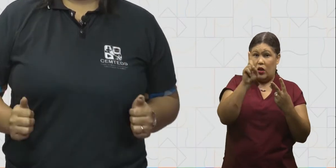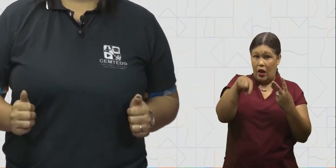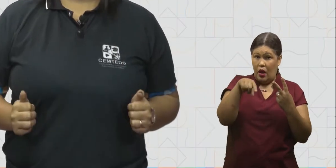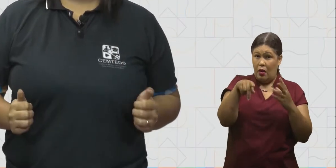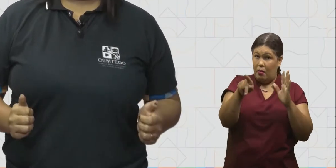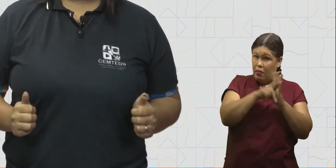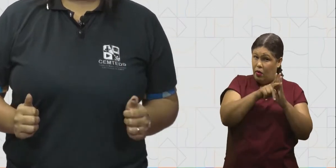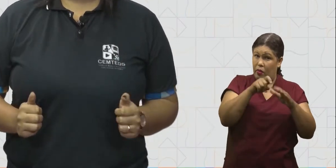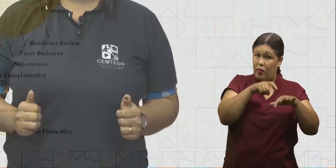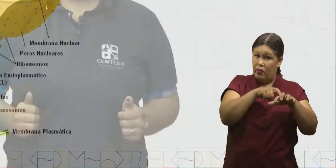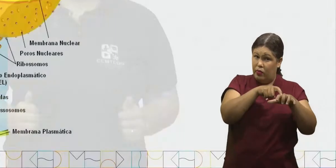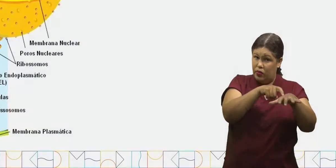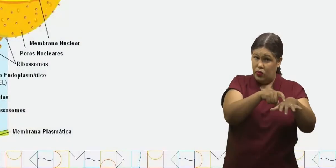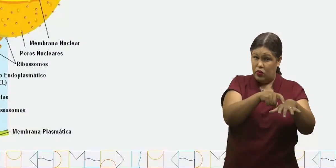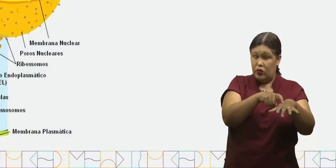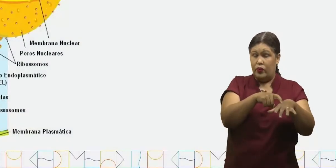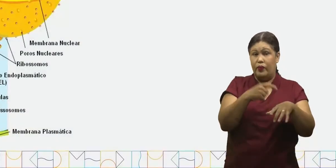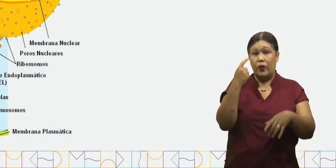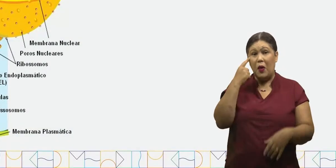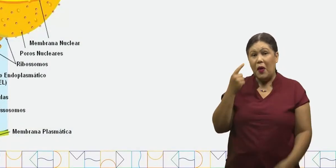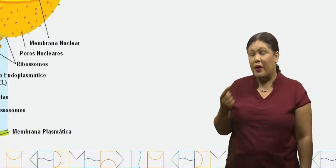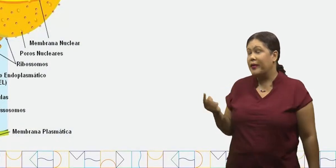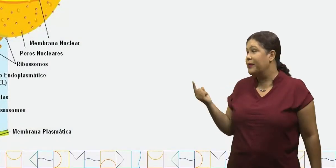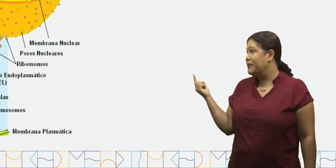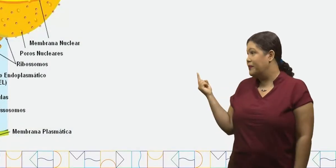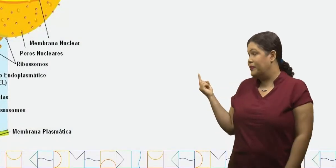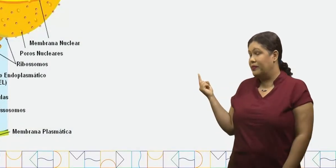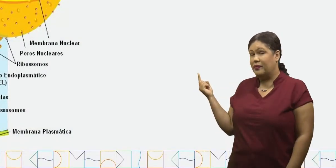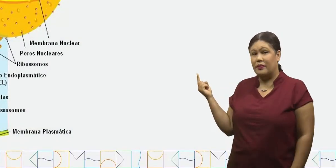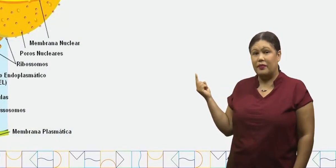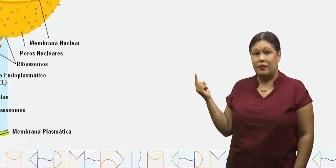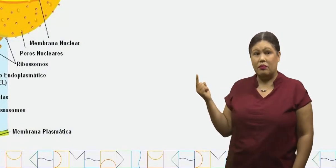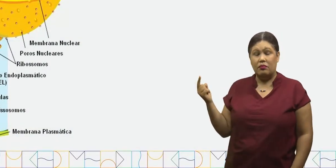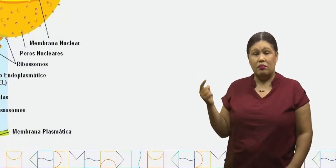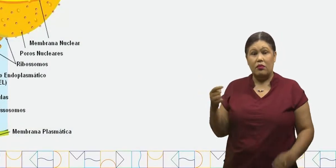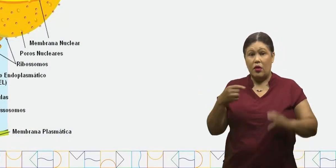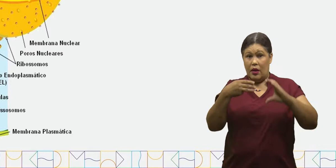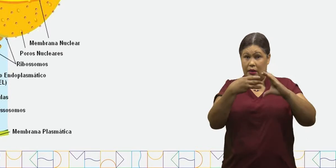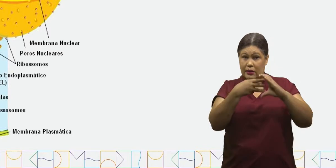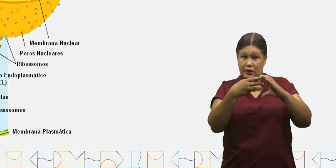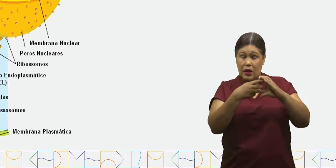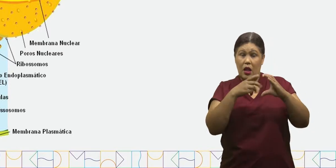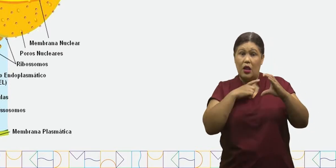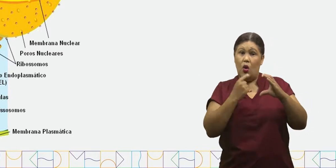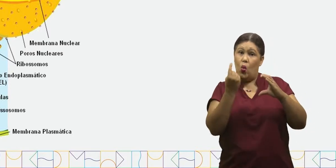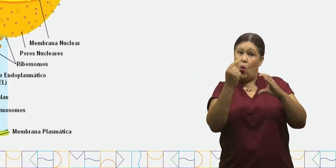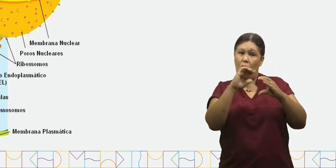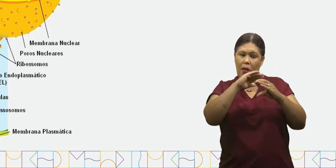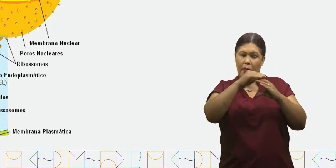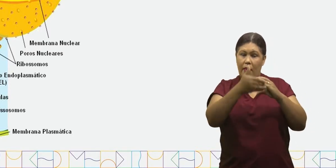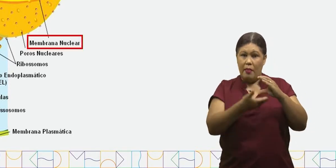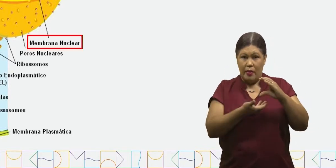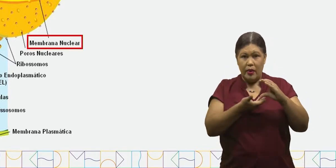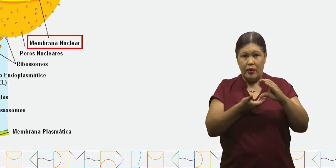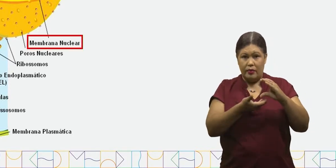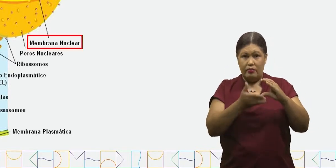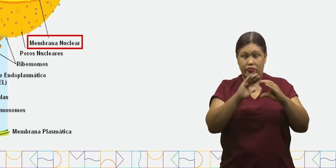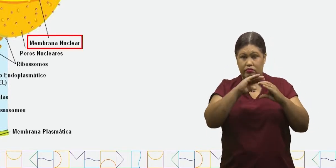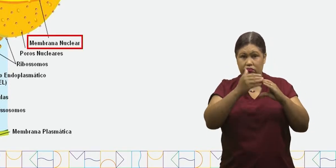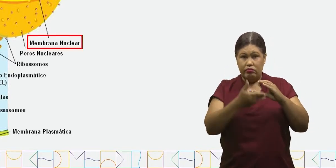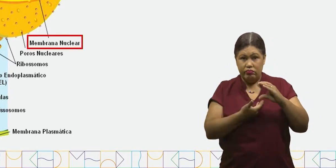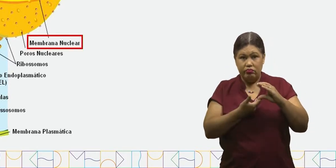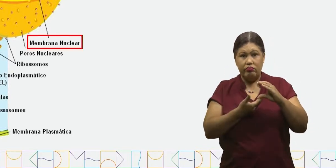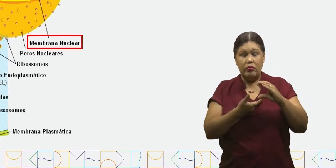célula dos protozoários. Células eucariontes são células com uma membrana, a membrana